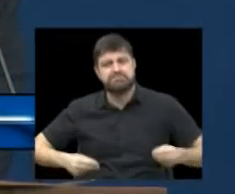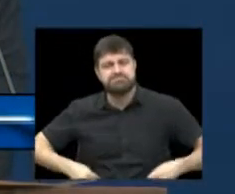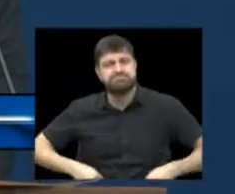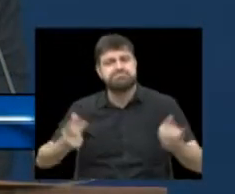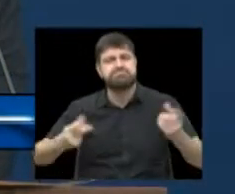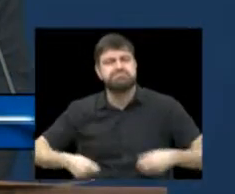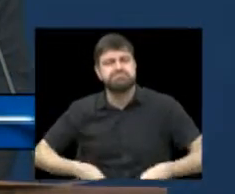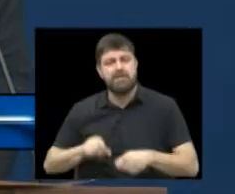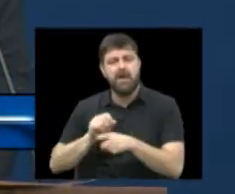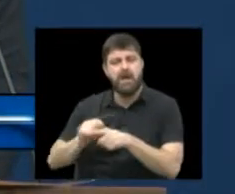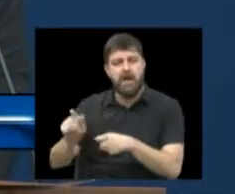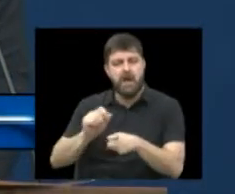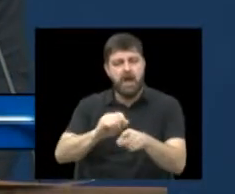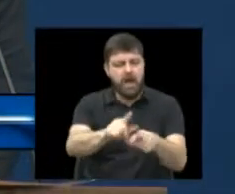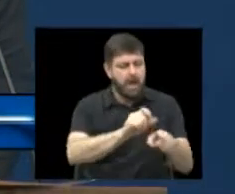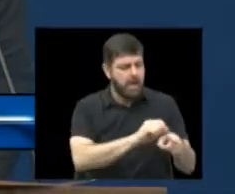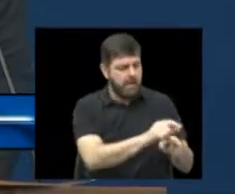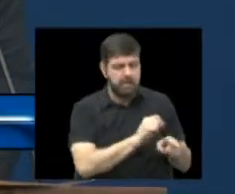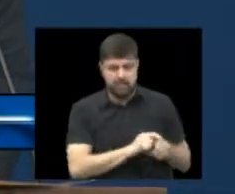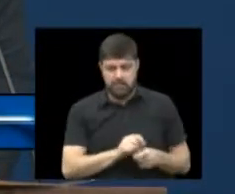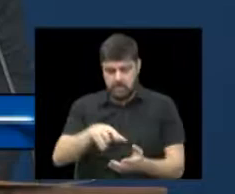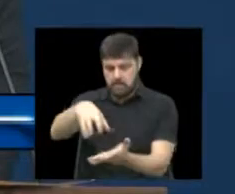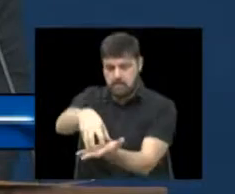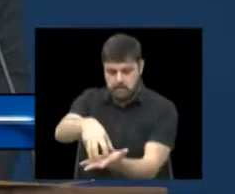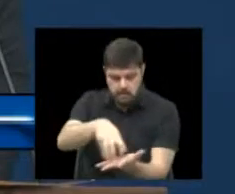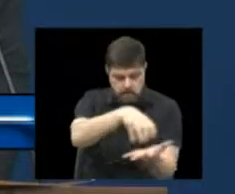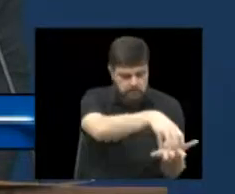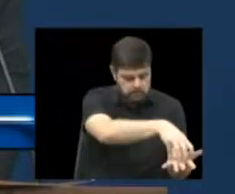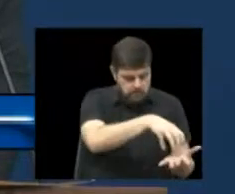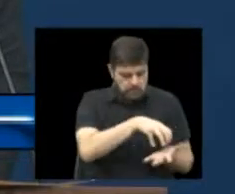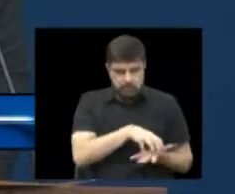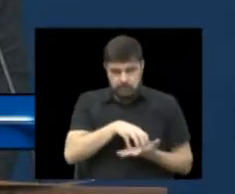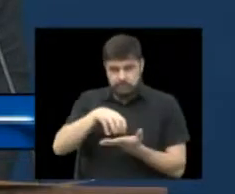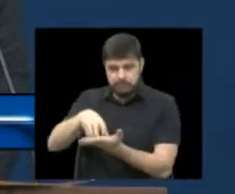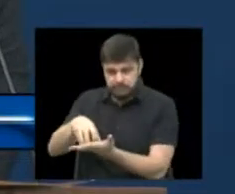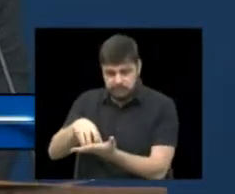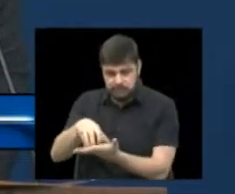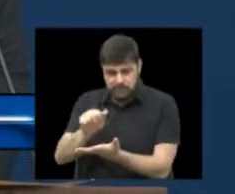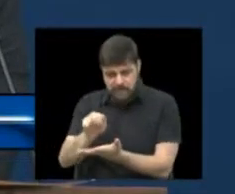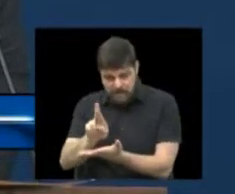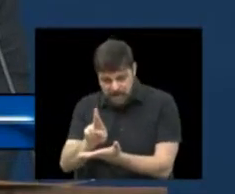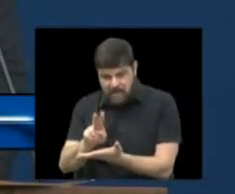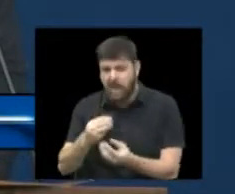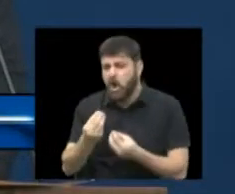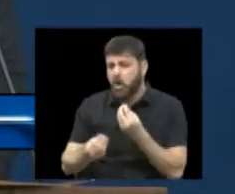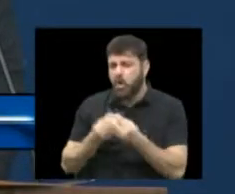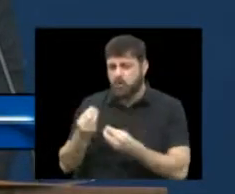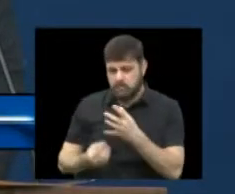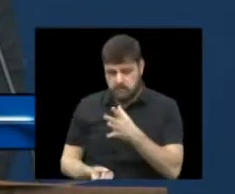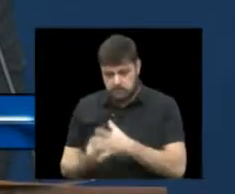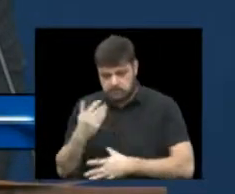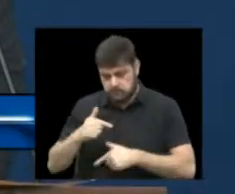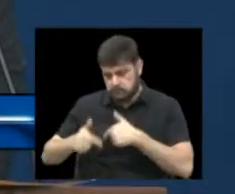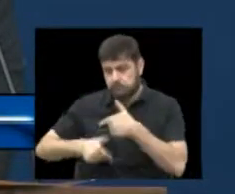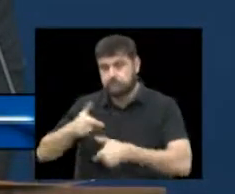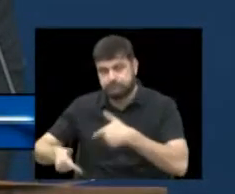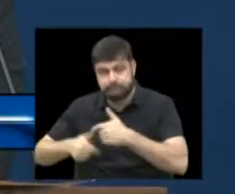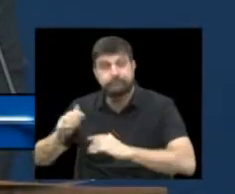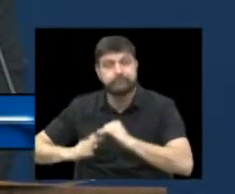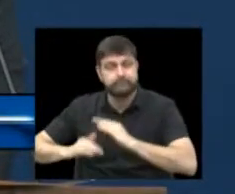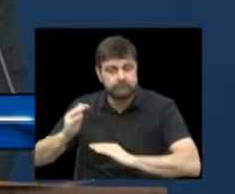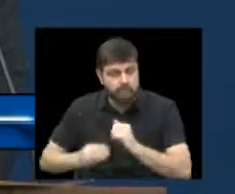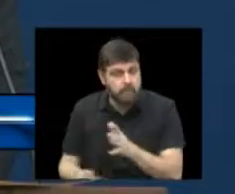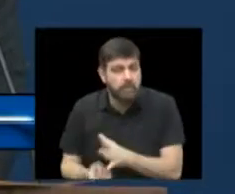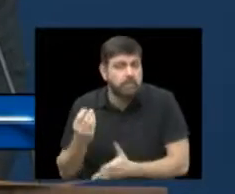cada aluguel de cada AR, quanto está sendo realizado dos trabalhos realmente feitos.